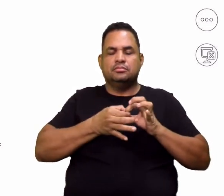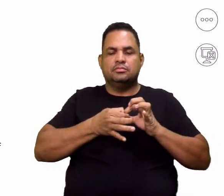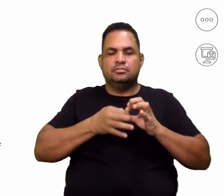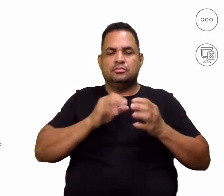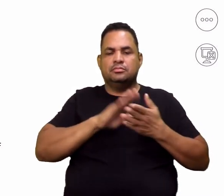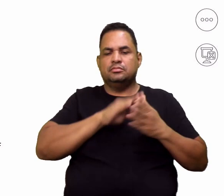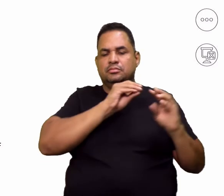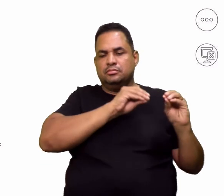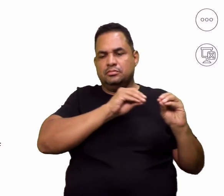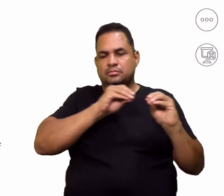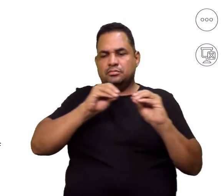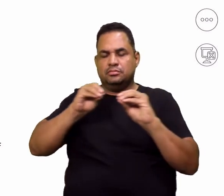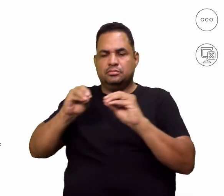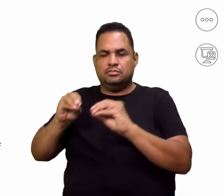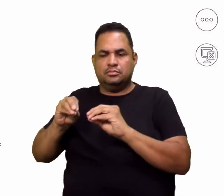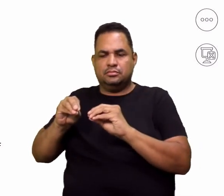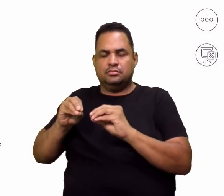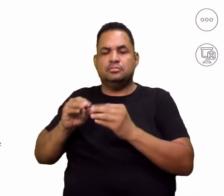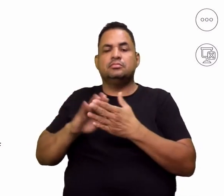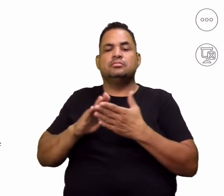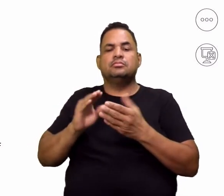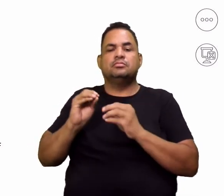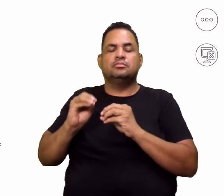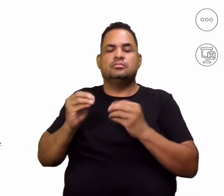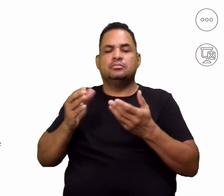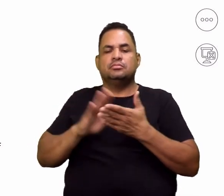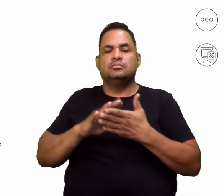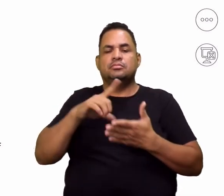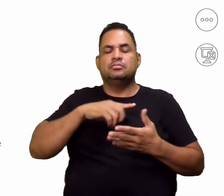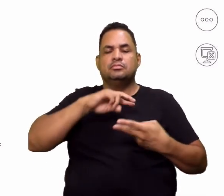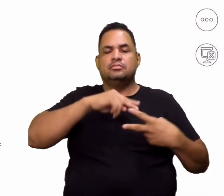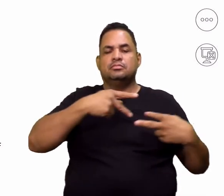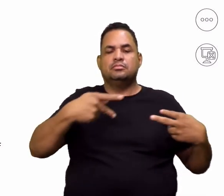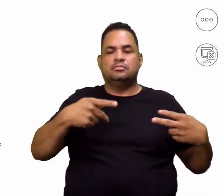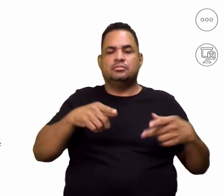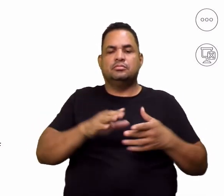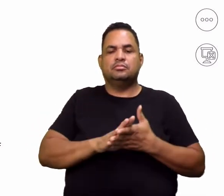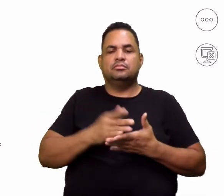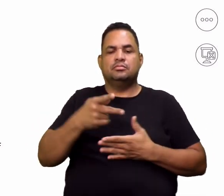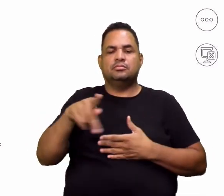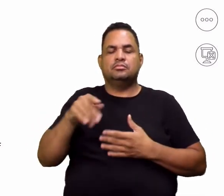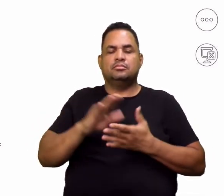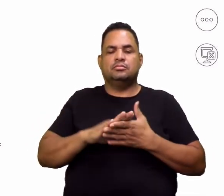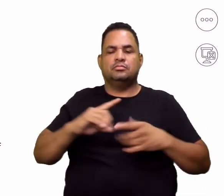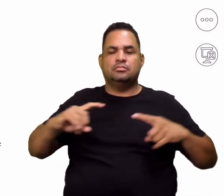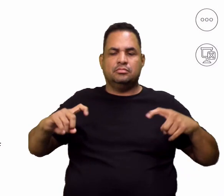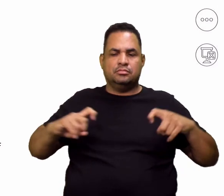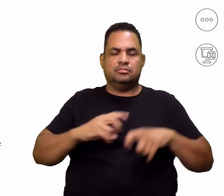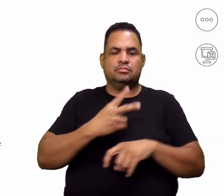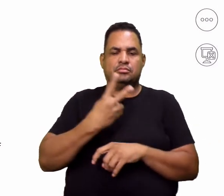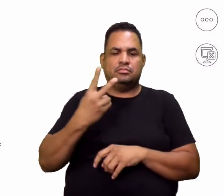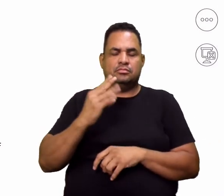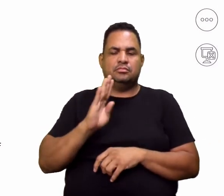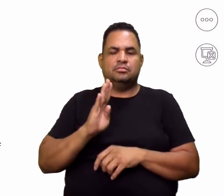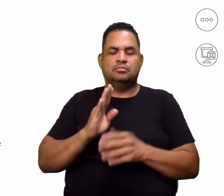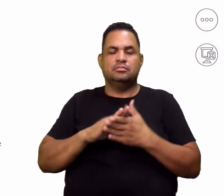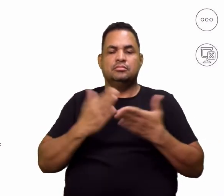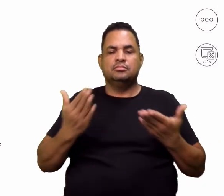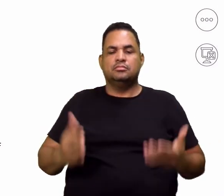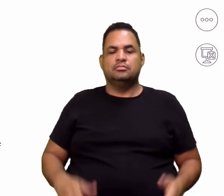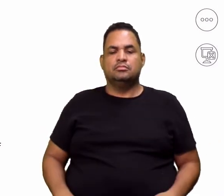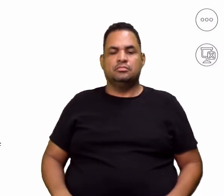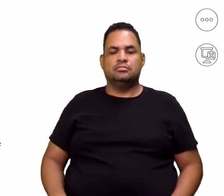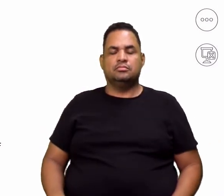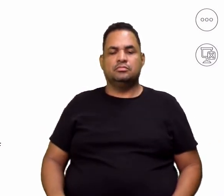transferir parte desse plasmídio, que contém o DNA também, para essa bactéria 2. E agora, essa bactéria